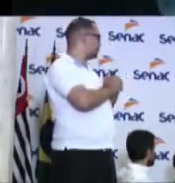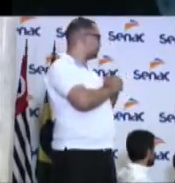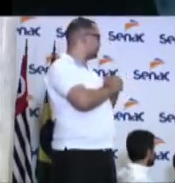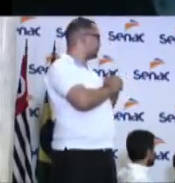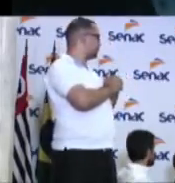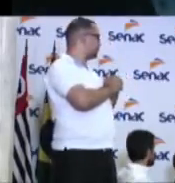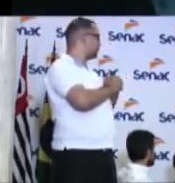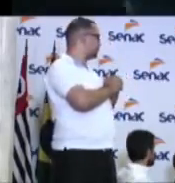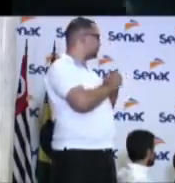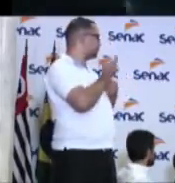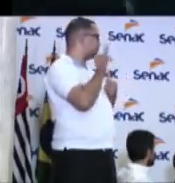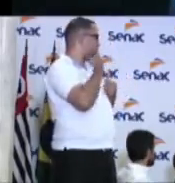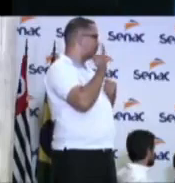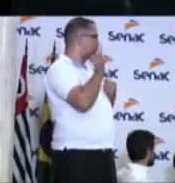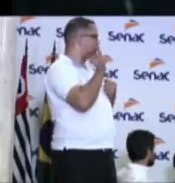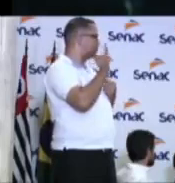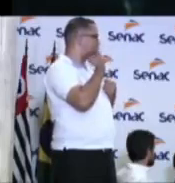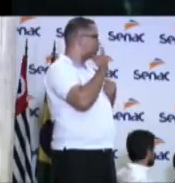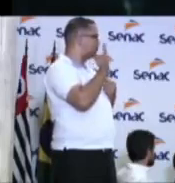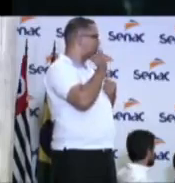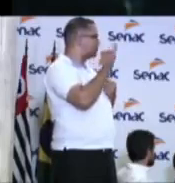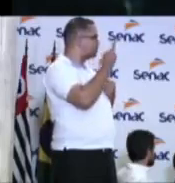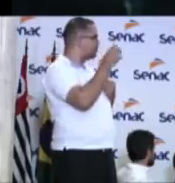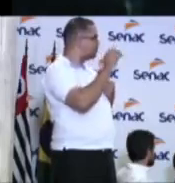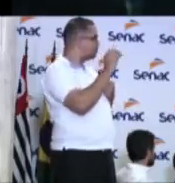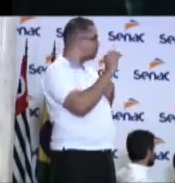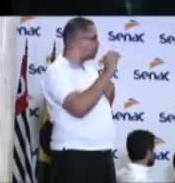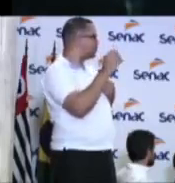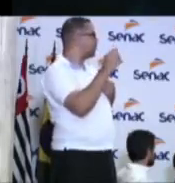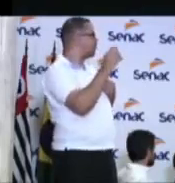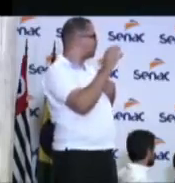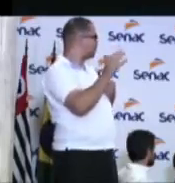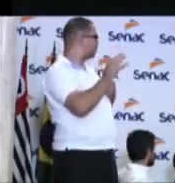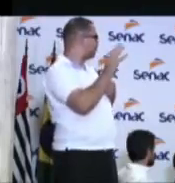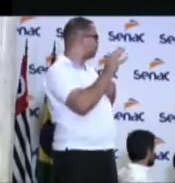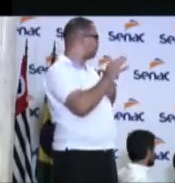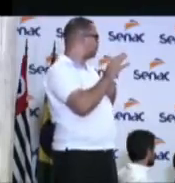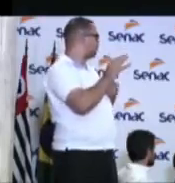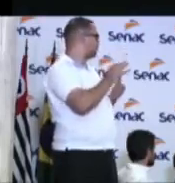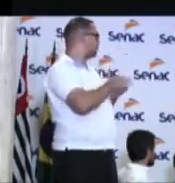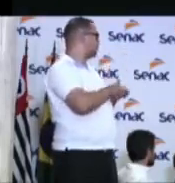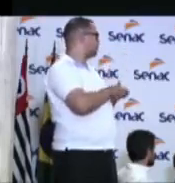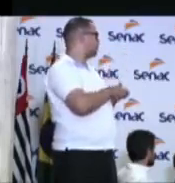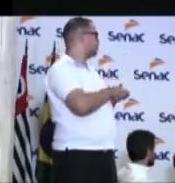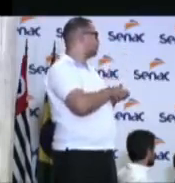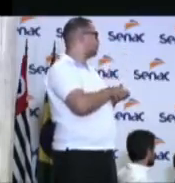É, errou. 100% tá olhando. Desse aqui.